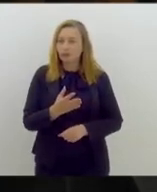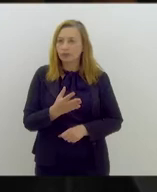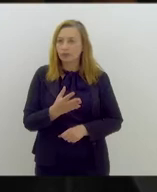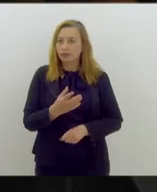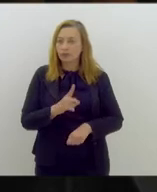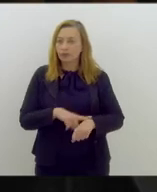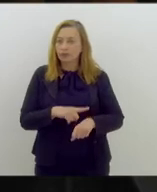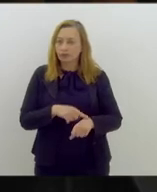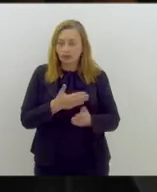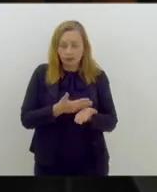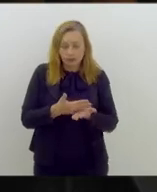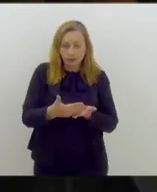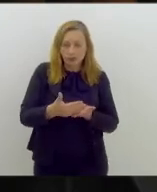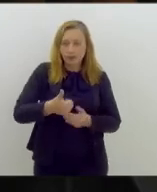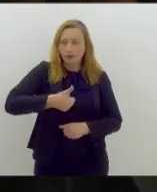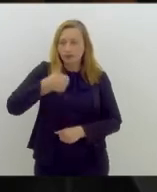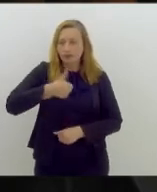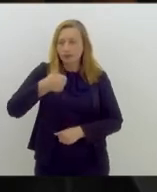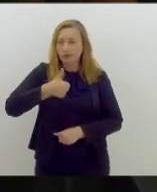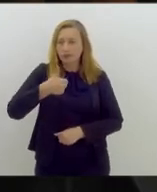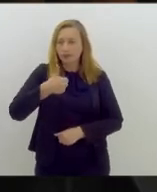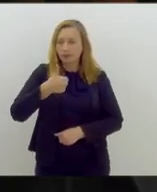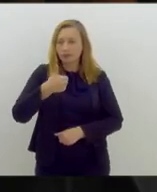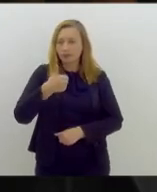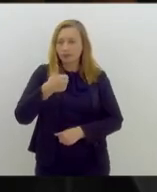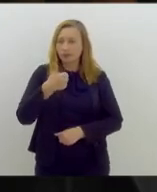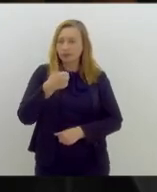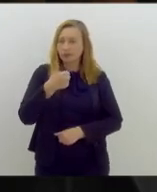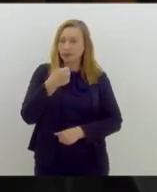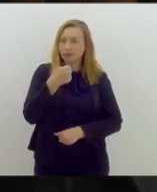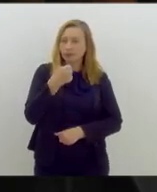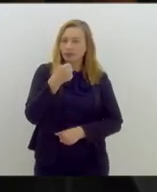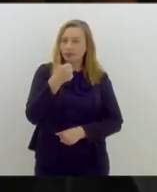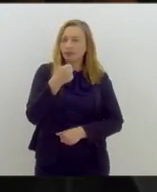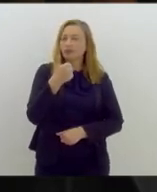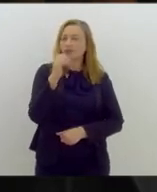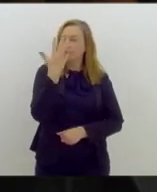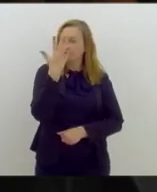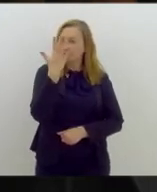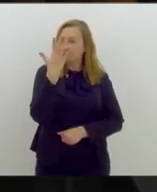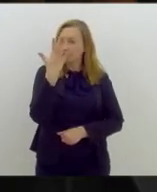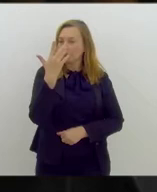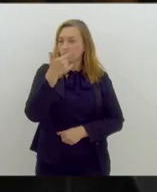em primeiro de fevereiro de 2023